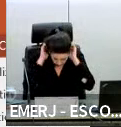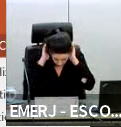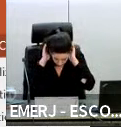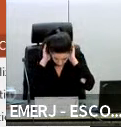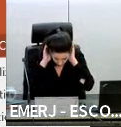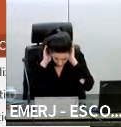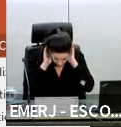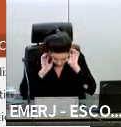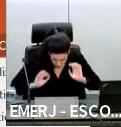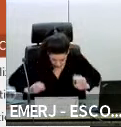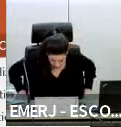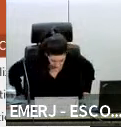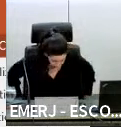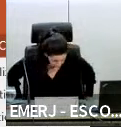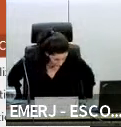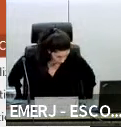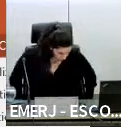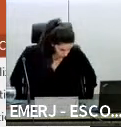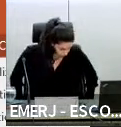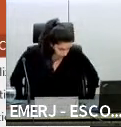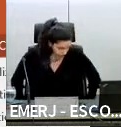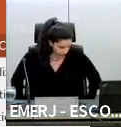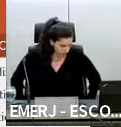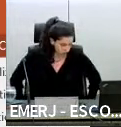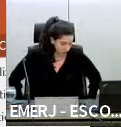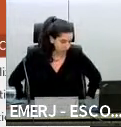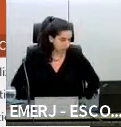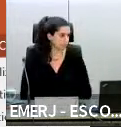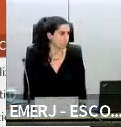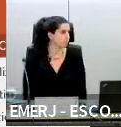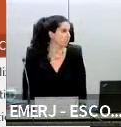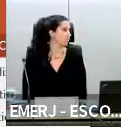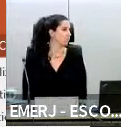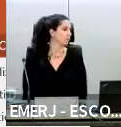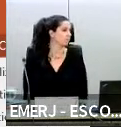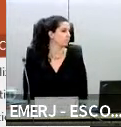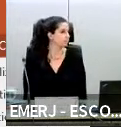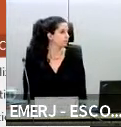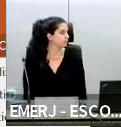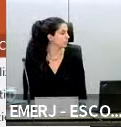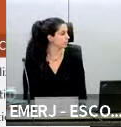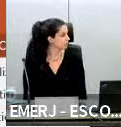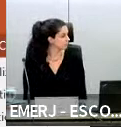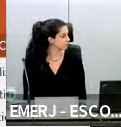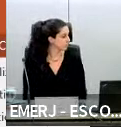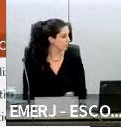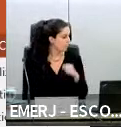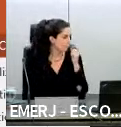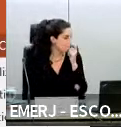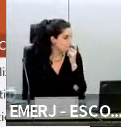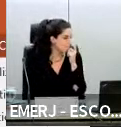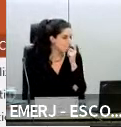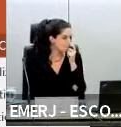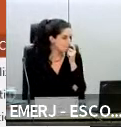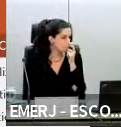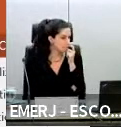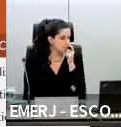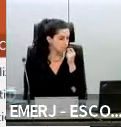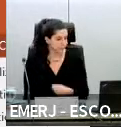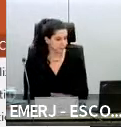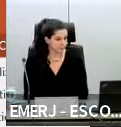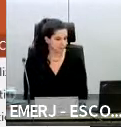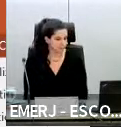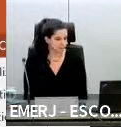aguerrida, né, o nosso NUPEMEC aqui, também com belíssimas considerações, o professor Newton Flores, cumprimento